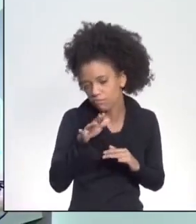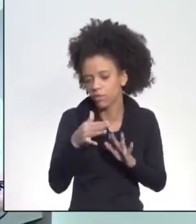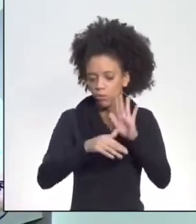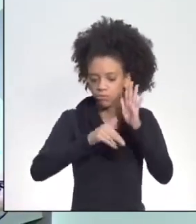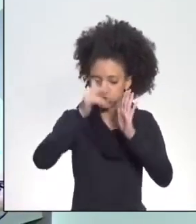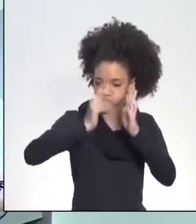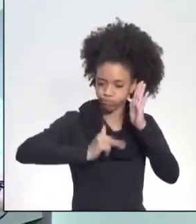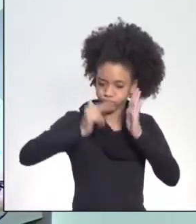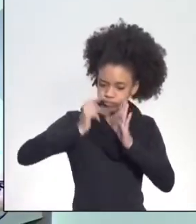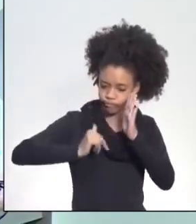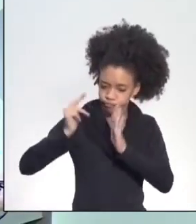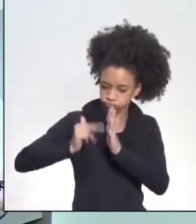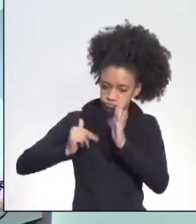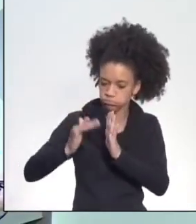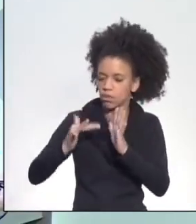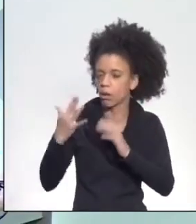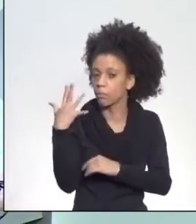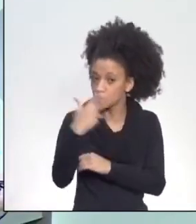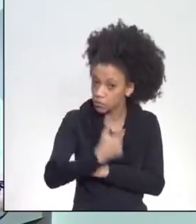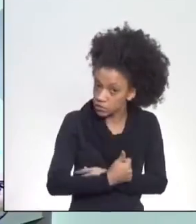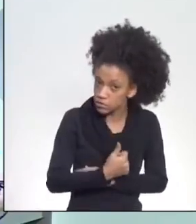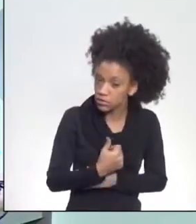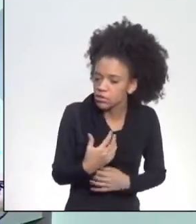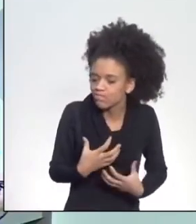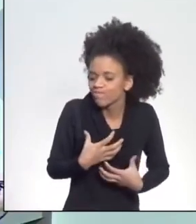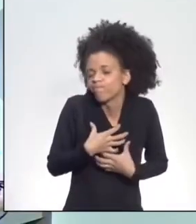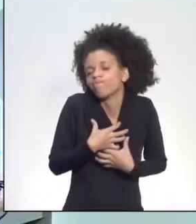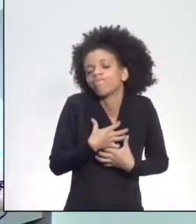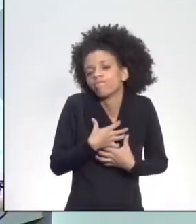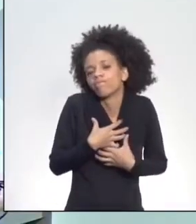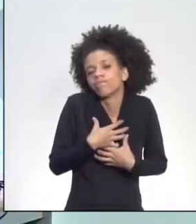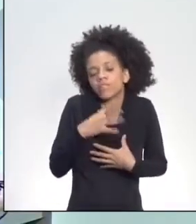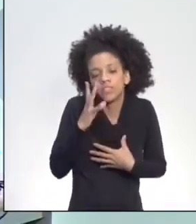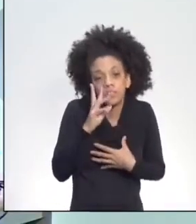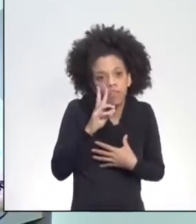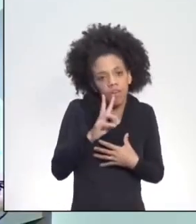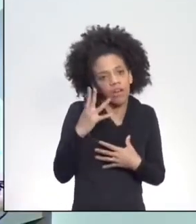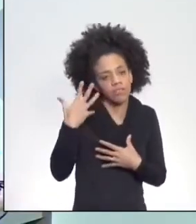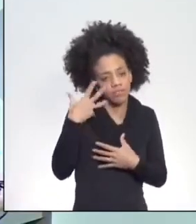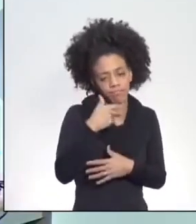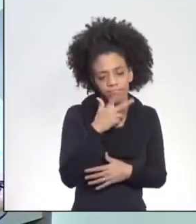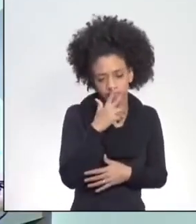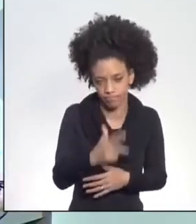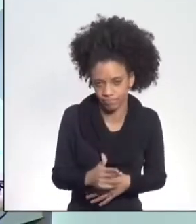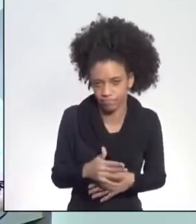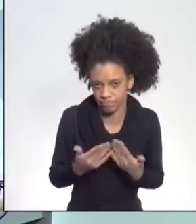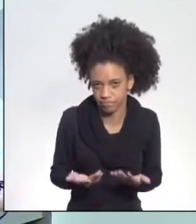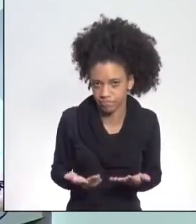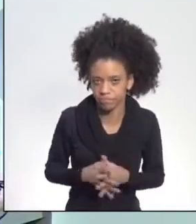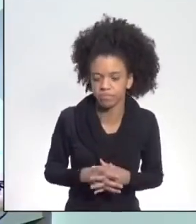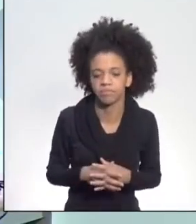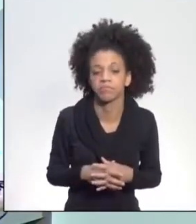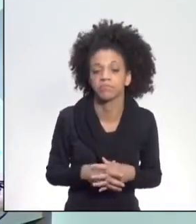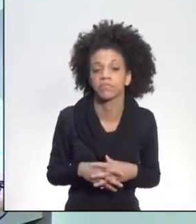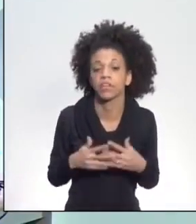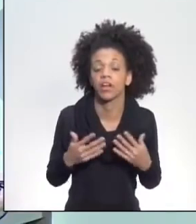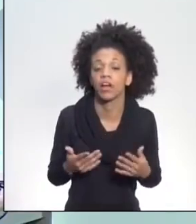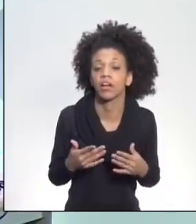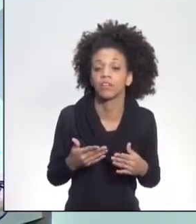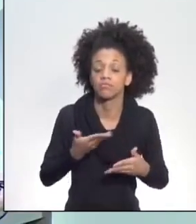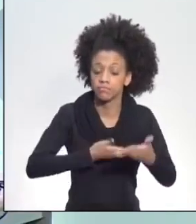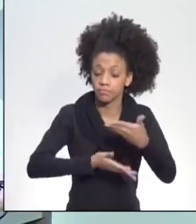numa coisa mais bonita, numa coisa mais sensível aos olhos da gente e da comunidade. Ou seja, né, a intervenção